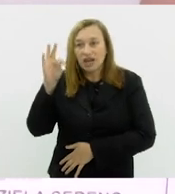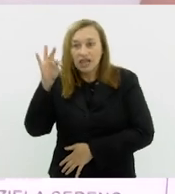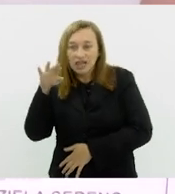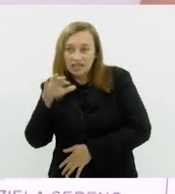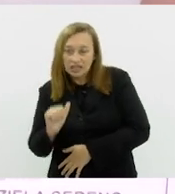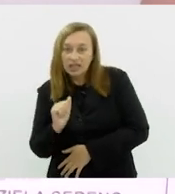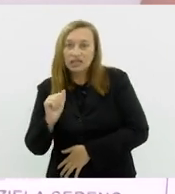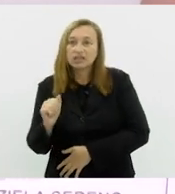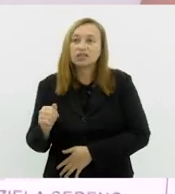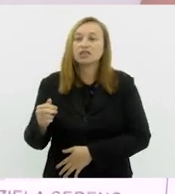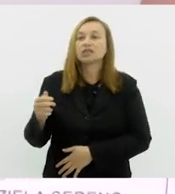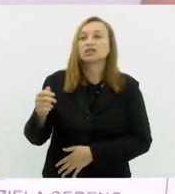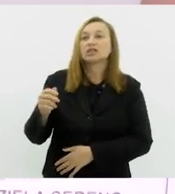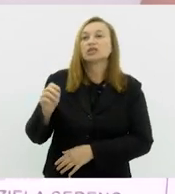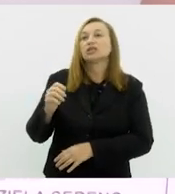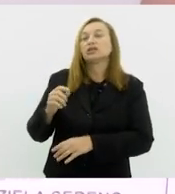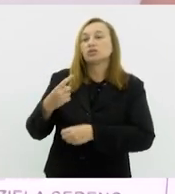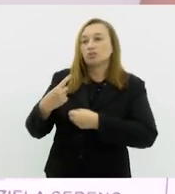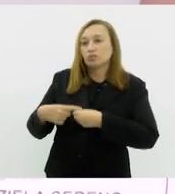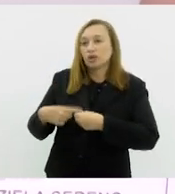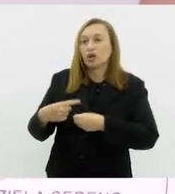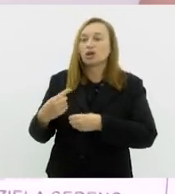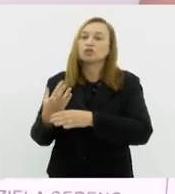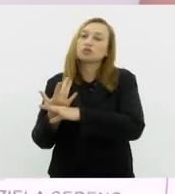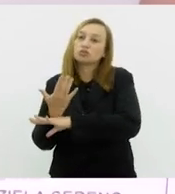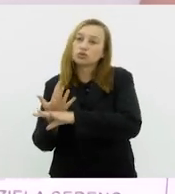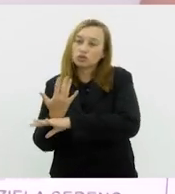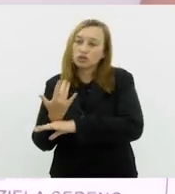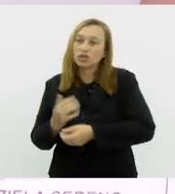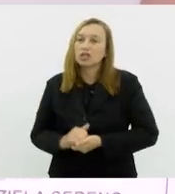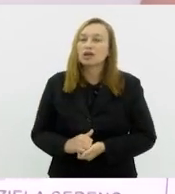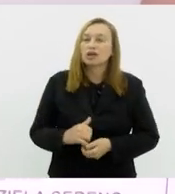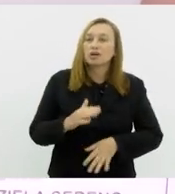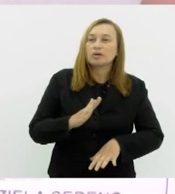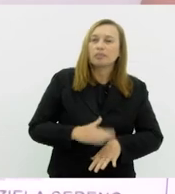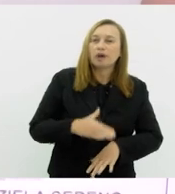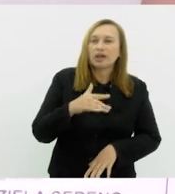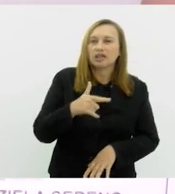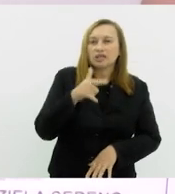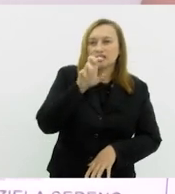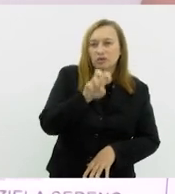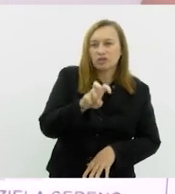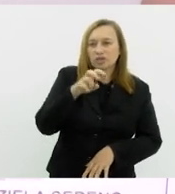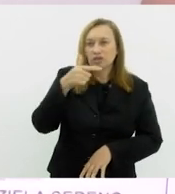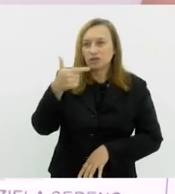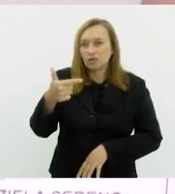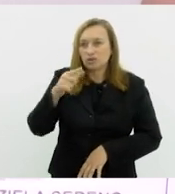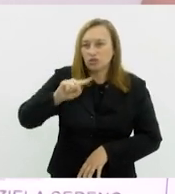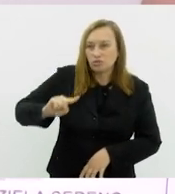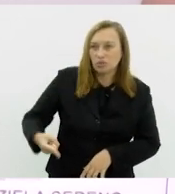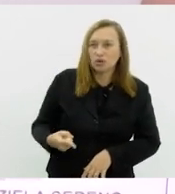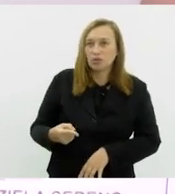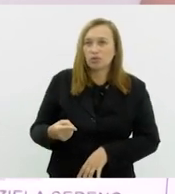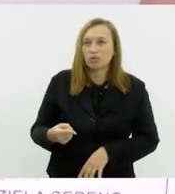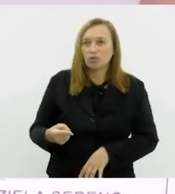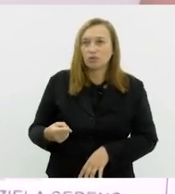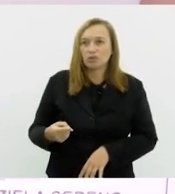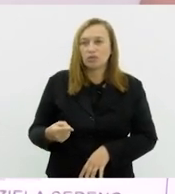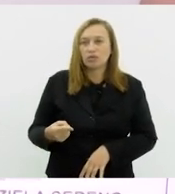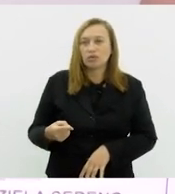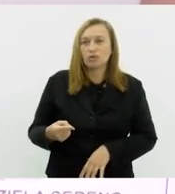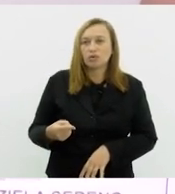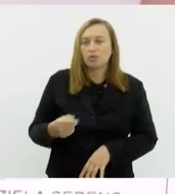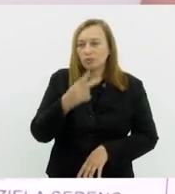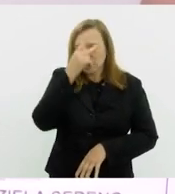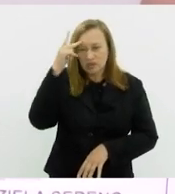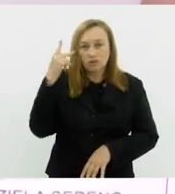de Caxias, mais de 37 mil habitantes, com 52% dessa população mulheres, não tem uma creche pública. E